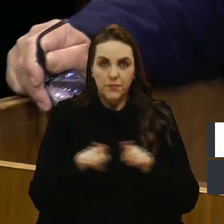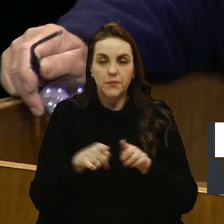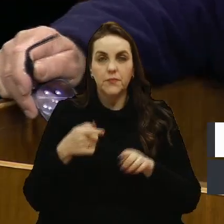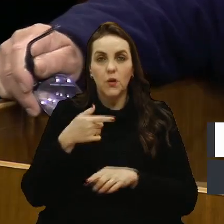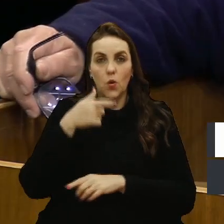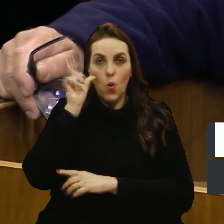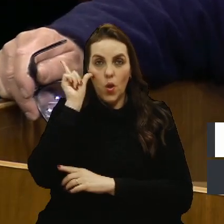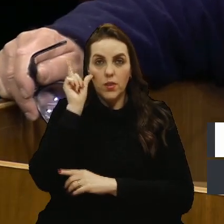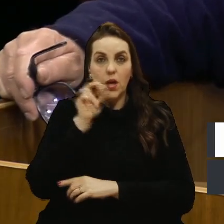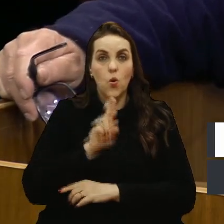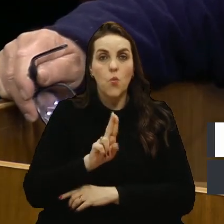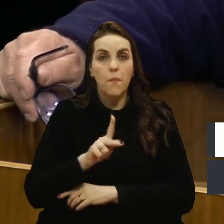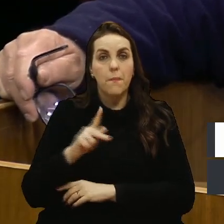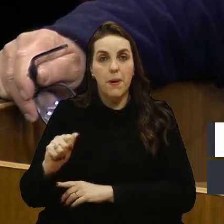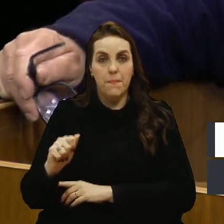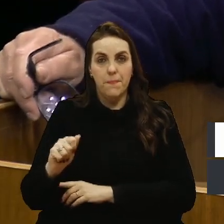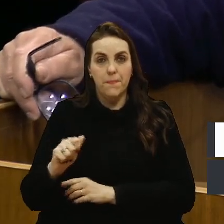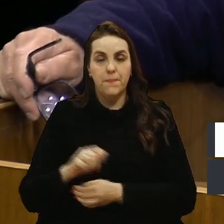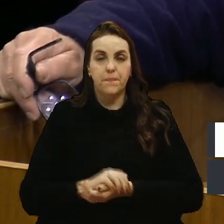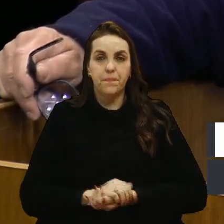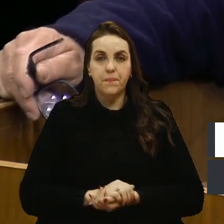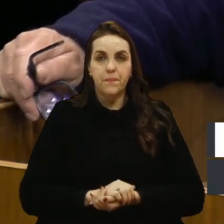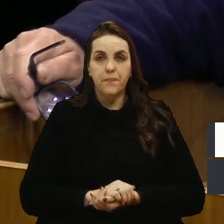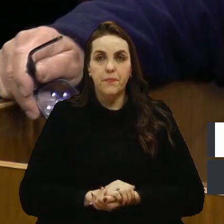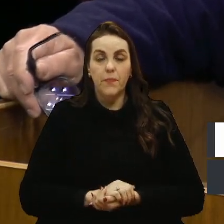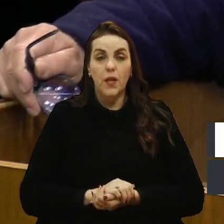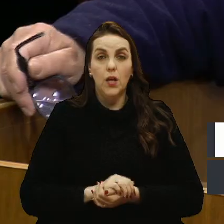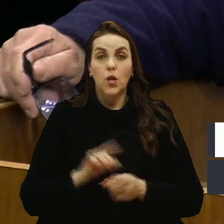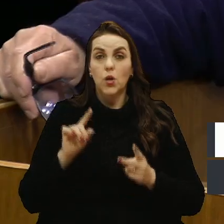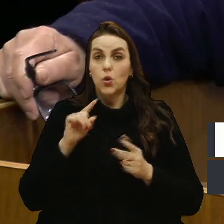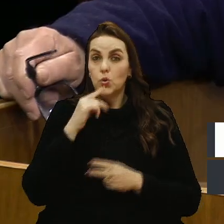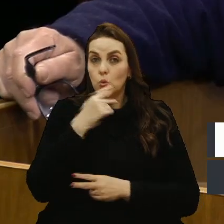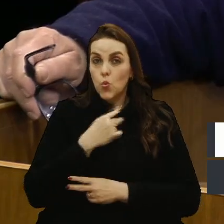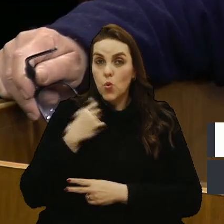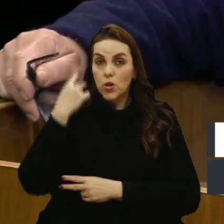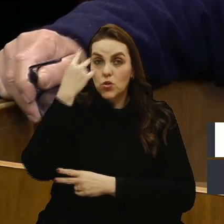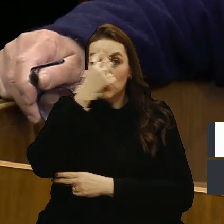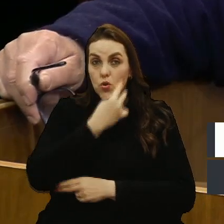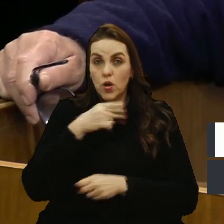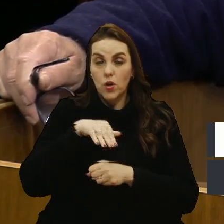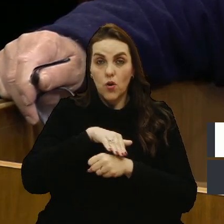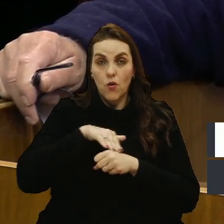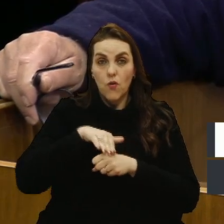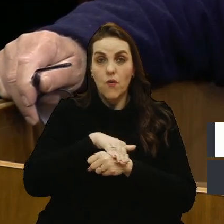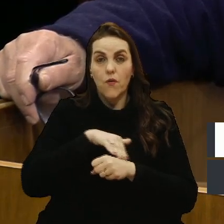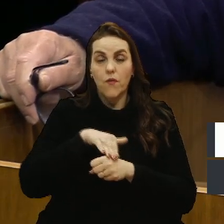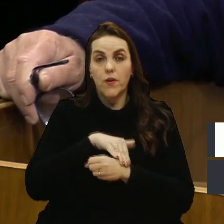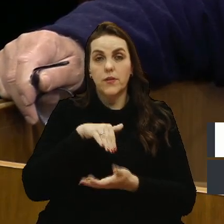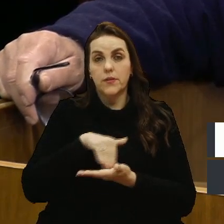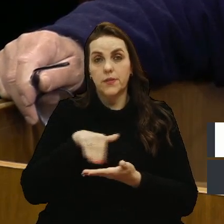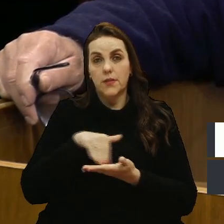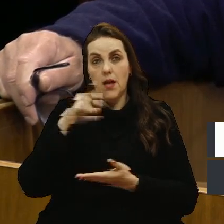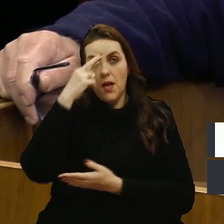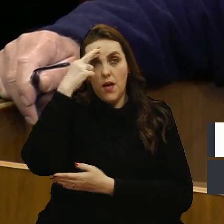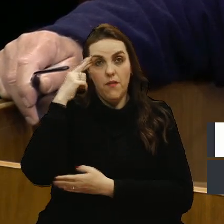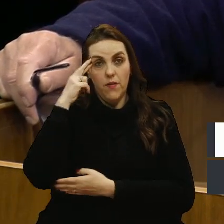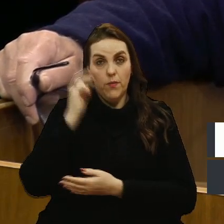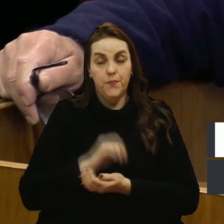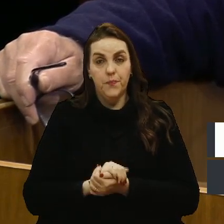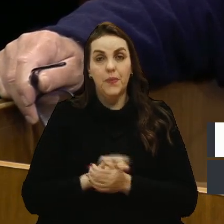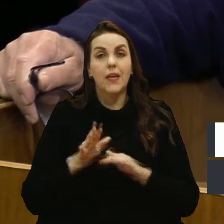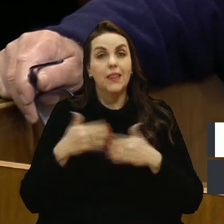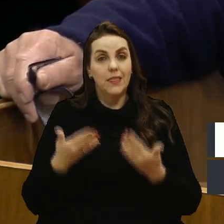das UPAs. Foram 2 horas de conversa com o secretário Rafael. Então, foi